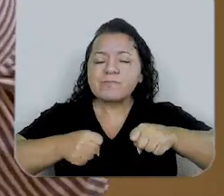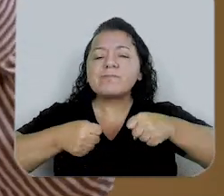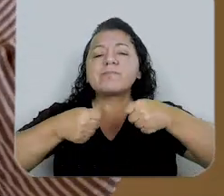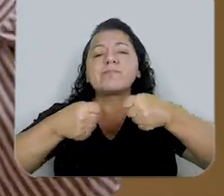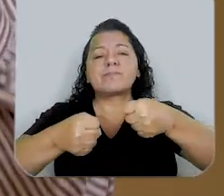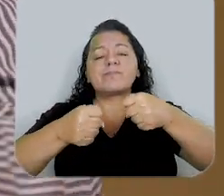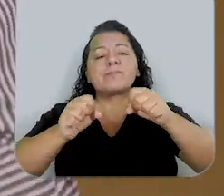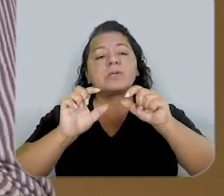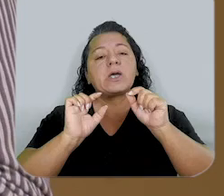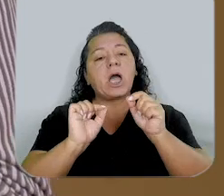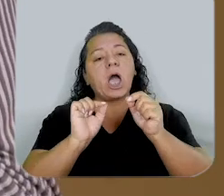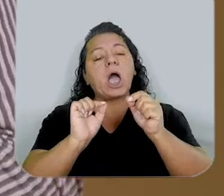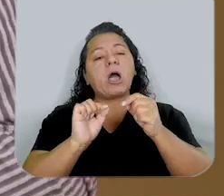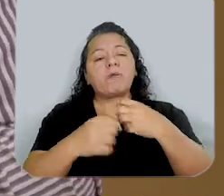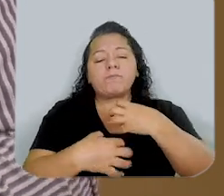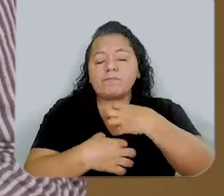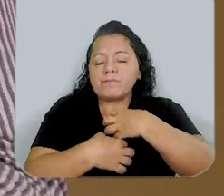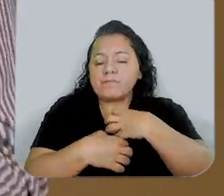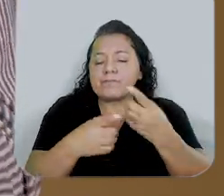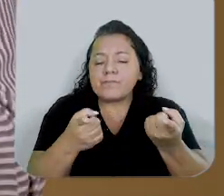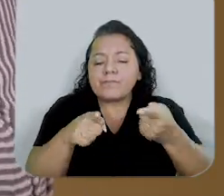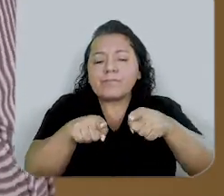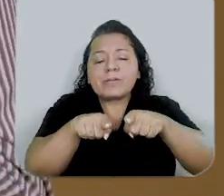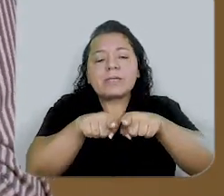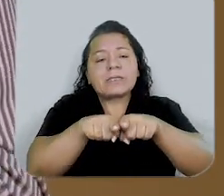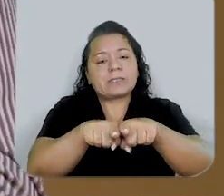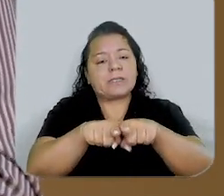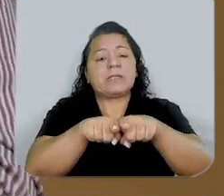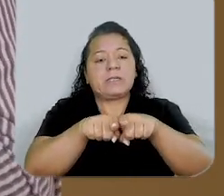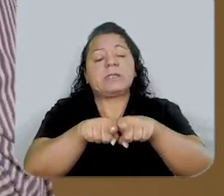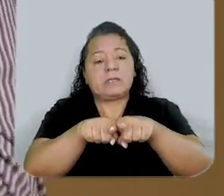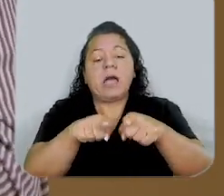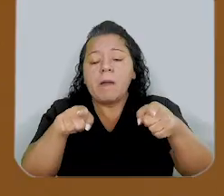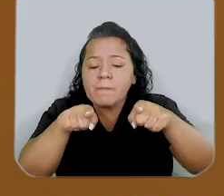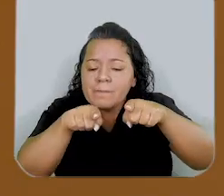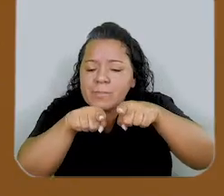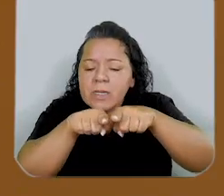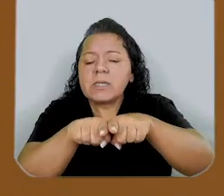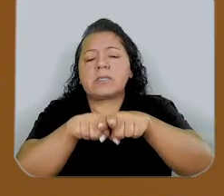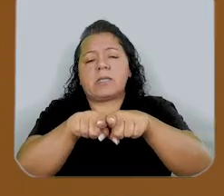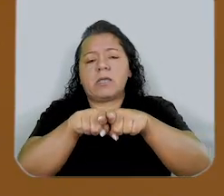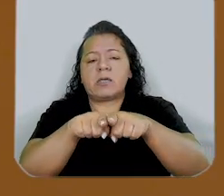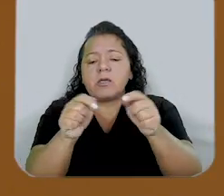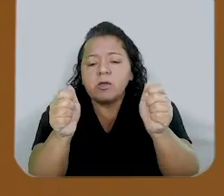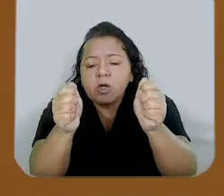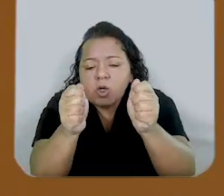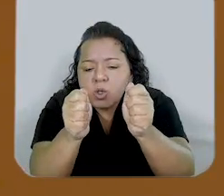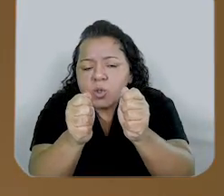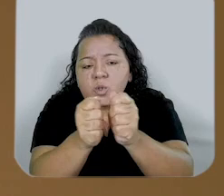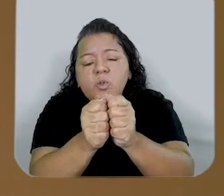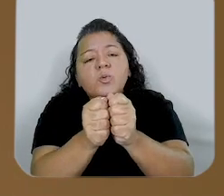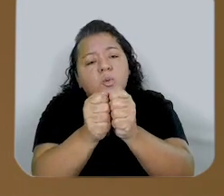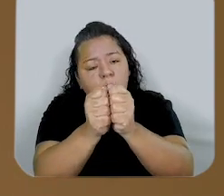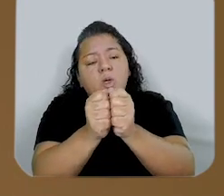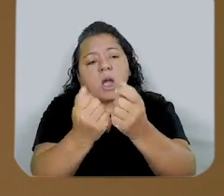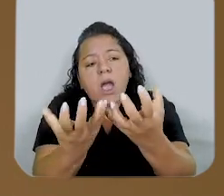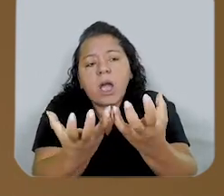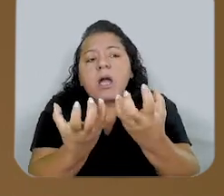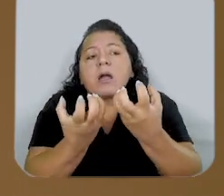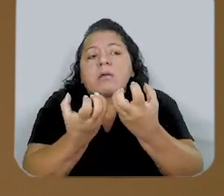nesse sentimento de pertencimento. A gente perceber que isso nos pertence também, que nós fazemos parte disso. Herdamos